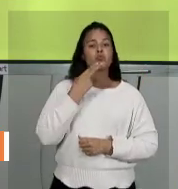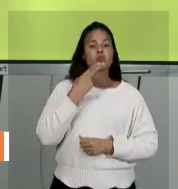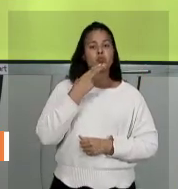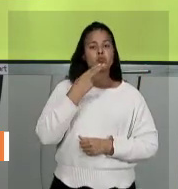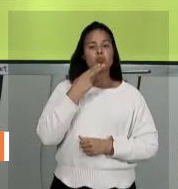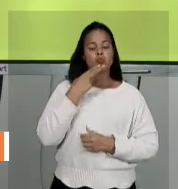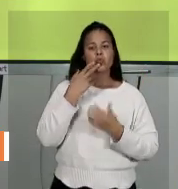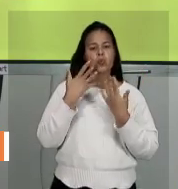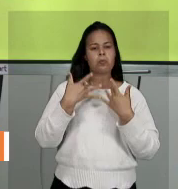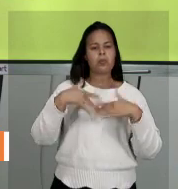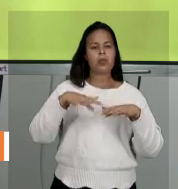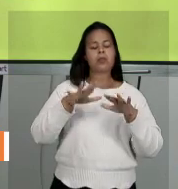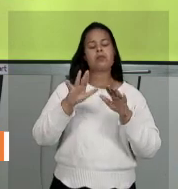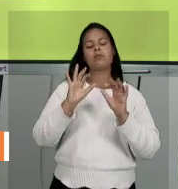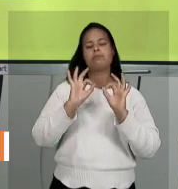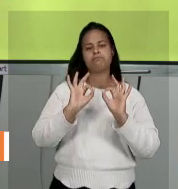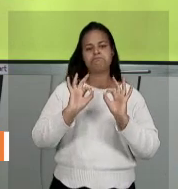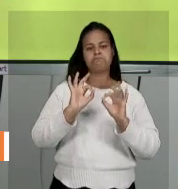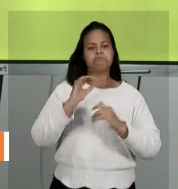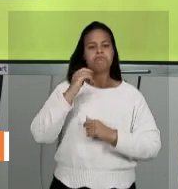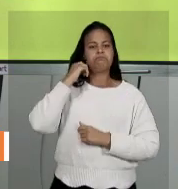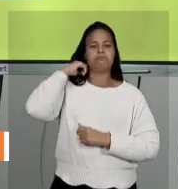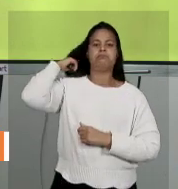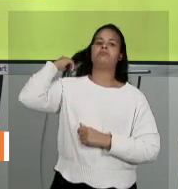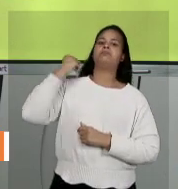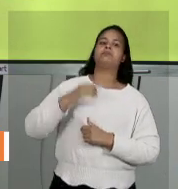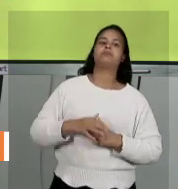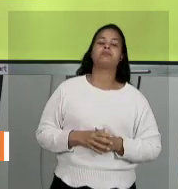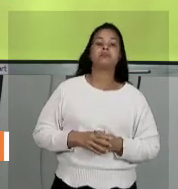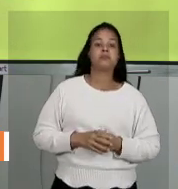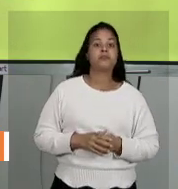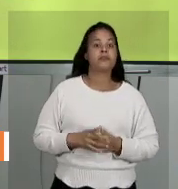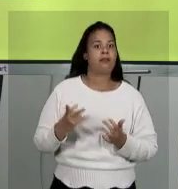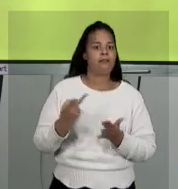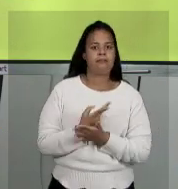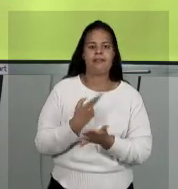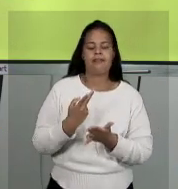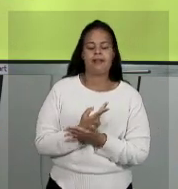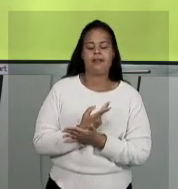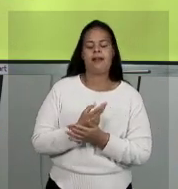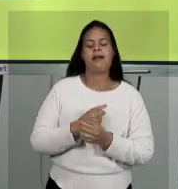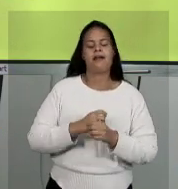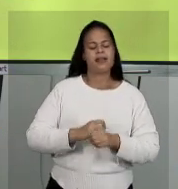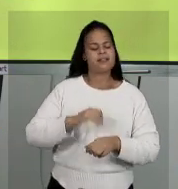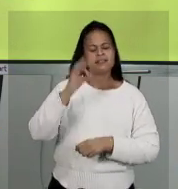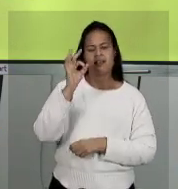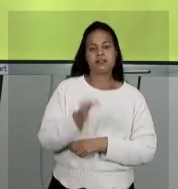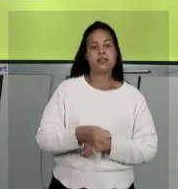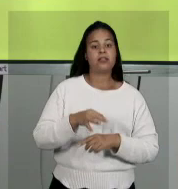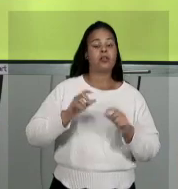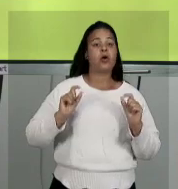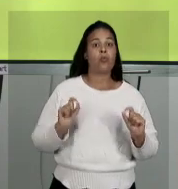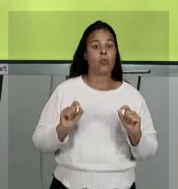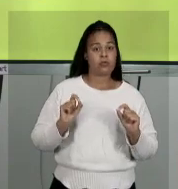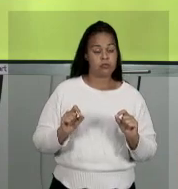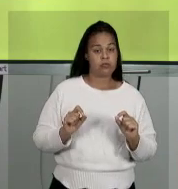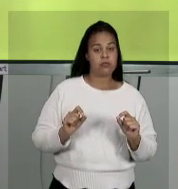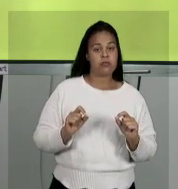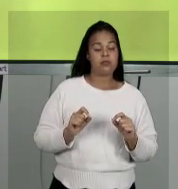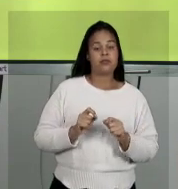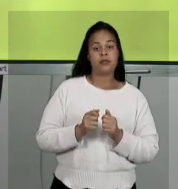mais saudável. Então, sem medo de errar, com os olhos fechados, gente.